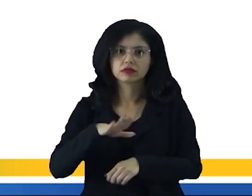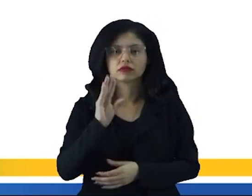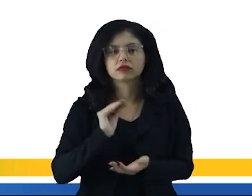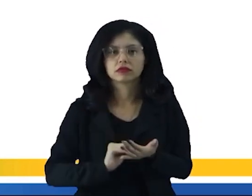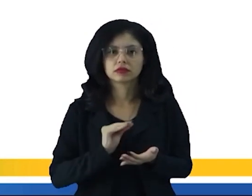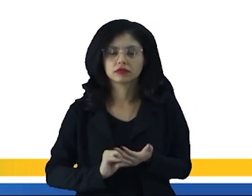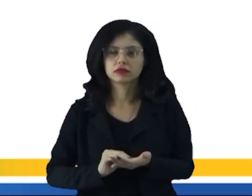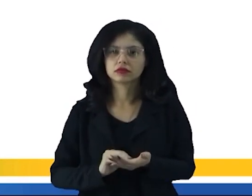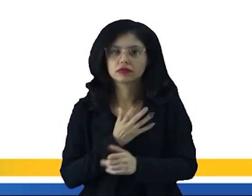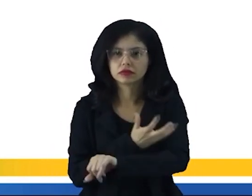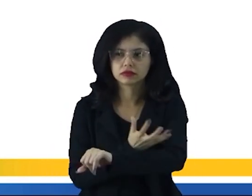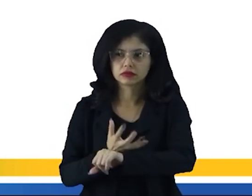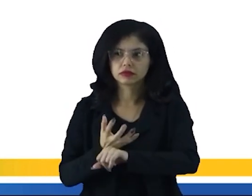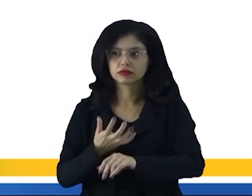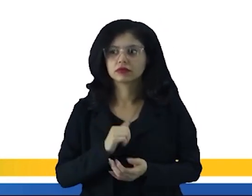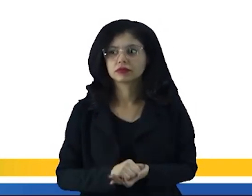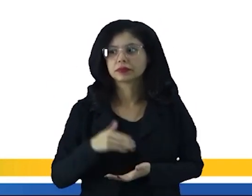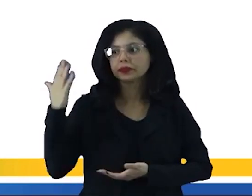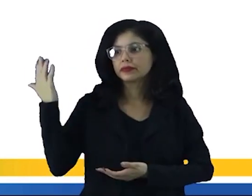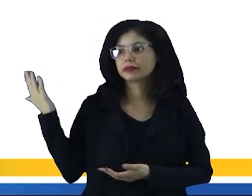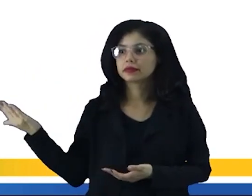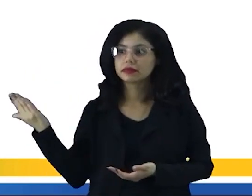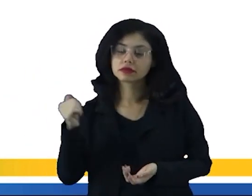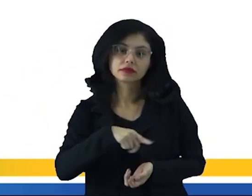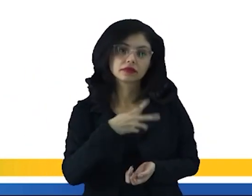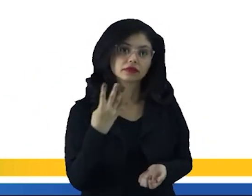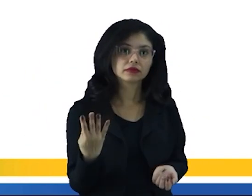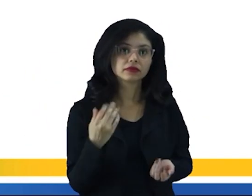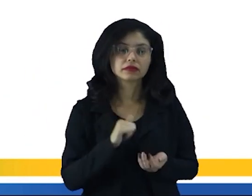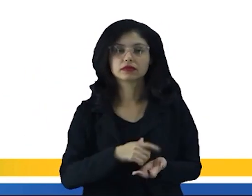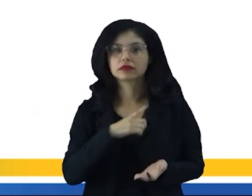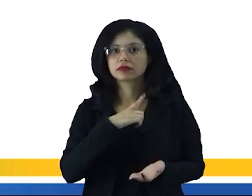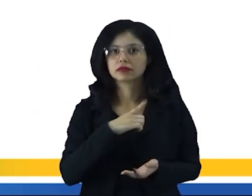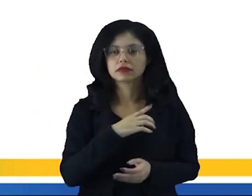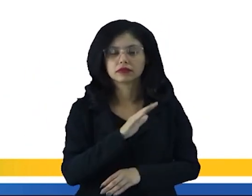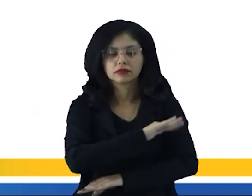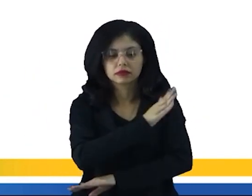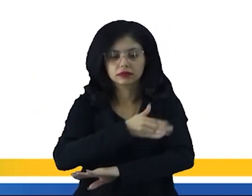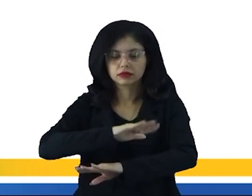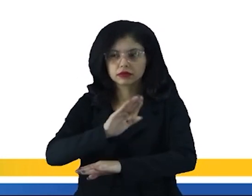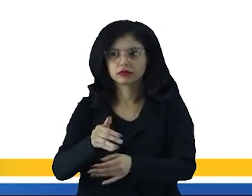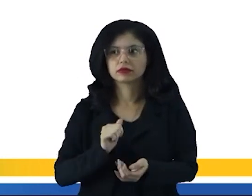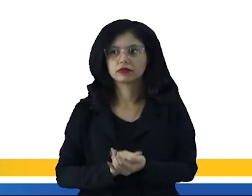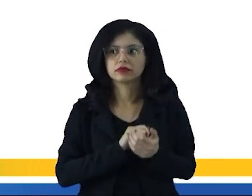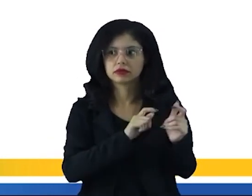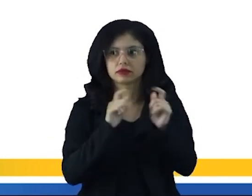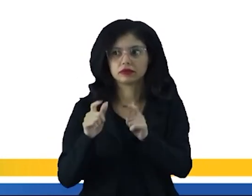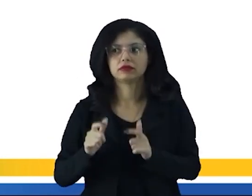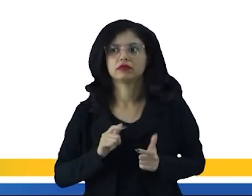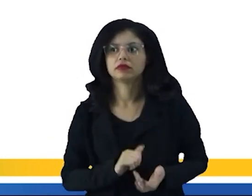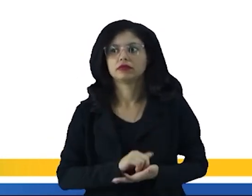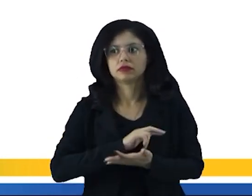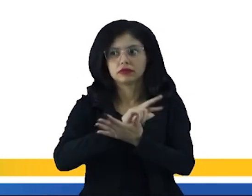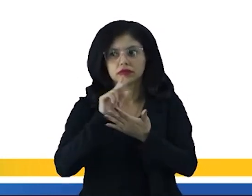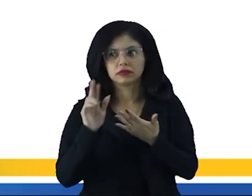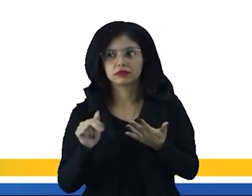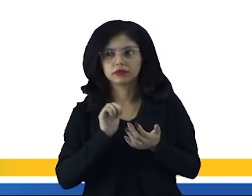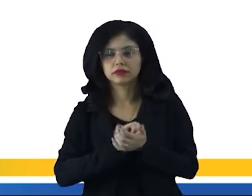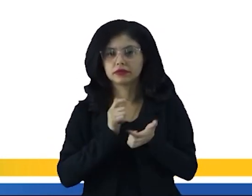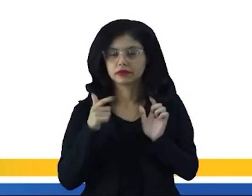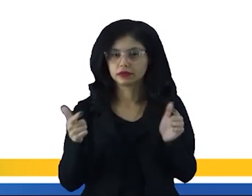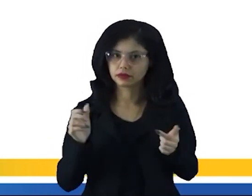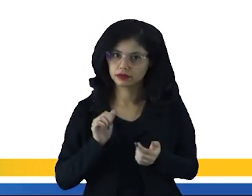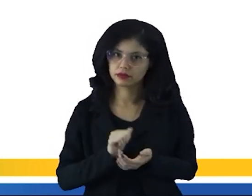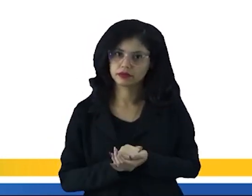escassa a vegetação. Bom, quanto às florestas de montanha de altitude, esse tipo de bioma localiza-se em áreas de grandes montanhas